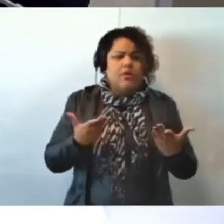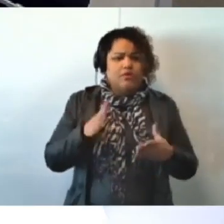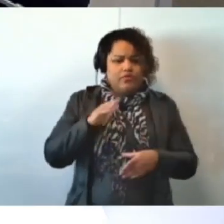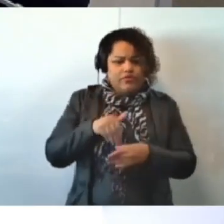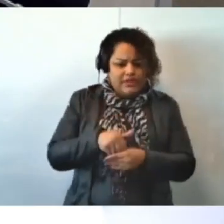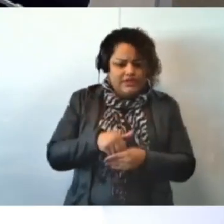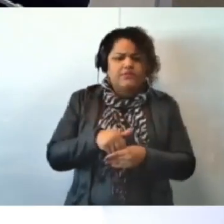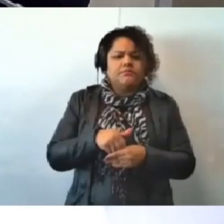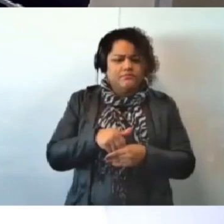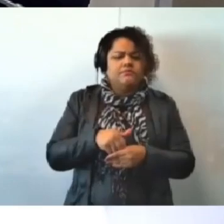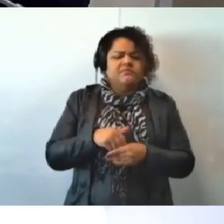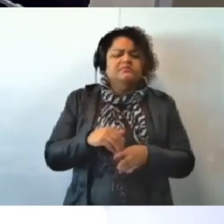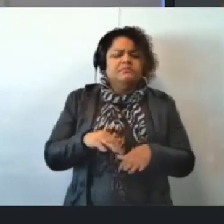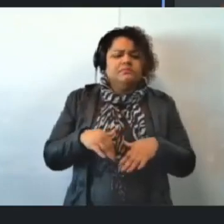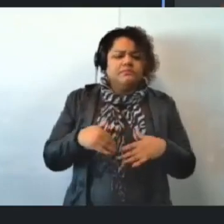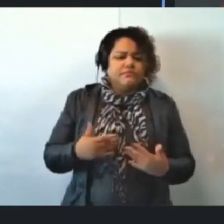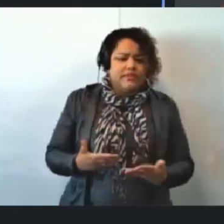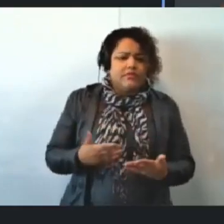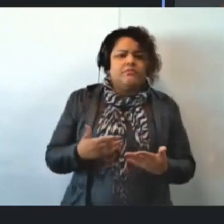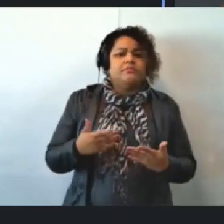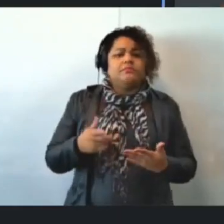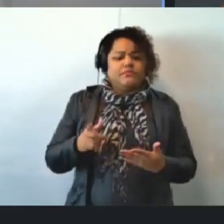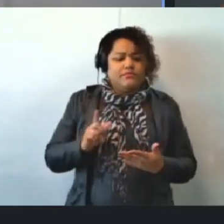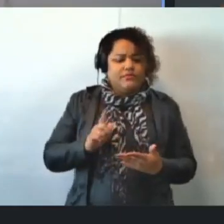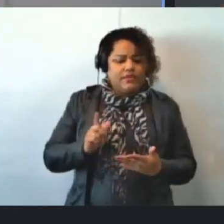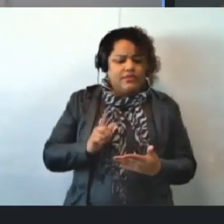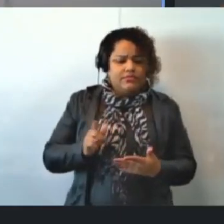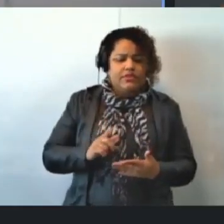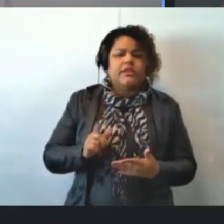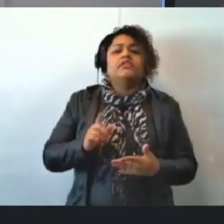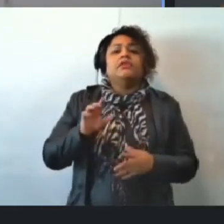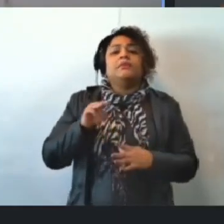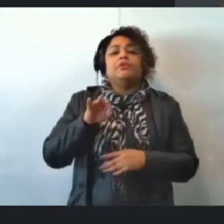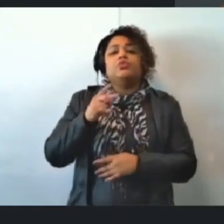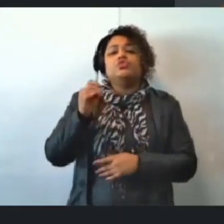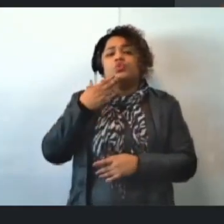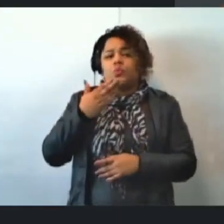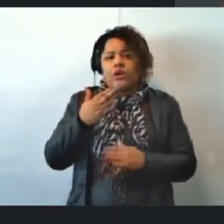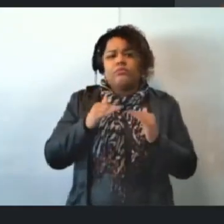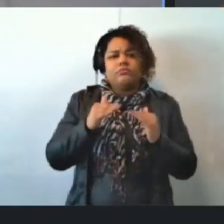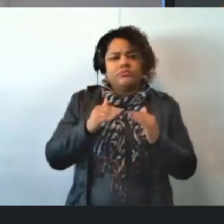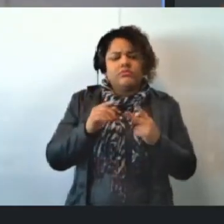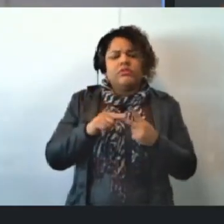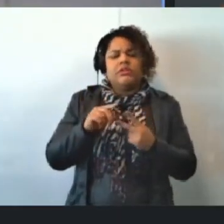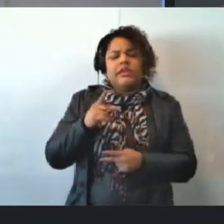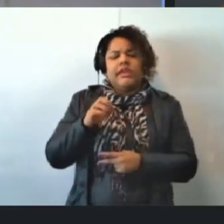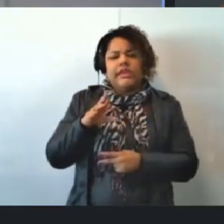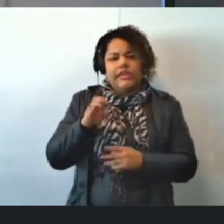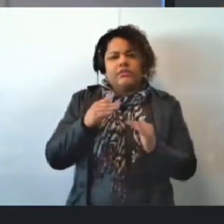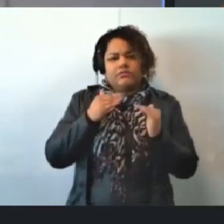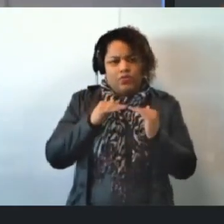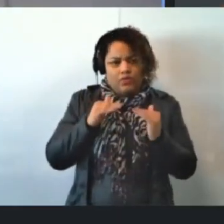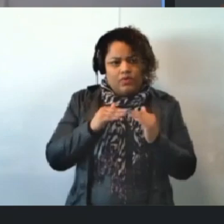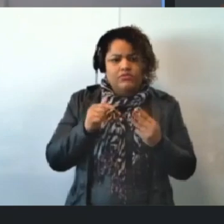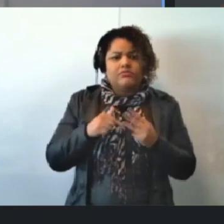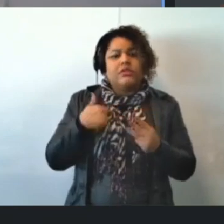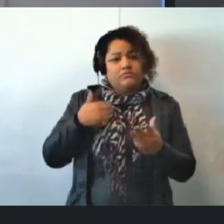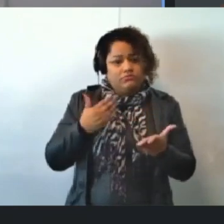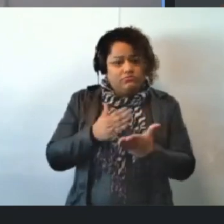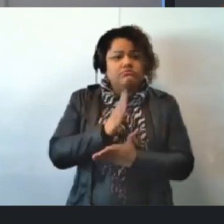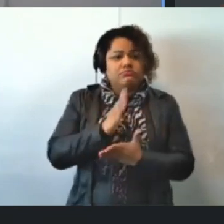acordo. Henrique Braga. De acordo. Miltinho CGE. De acordo. Também estou de acordo, está aprovado o requerimento